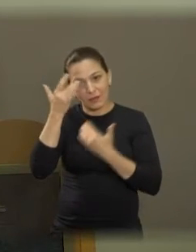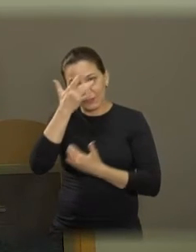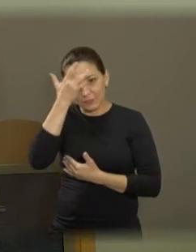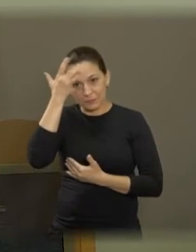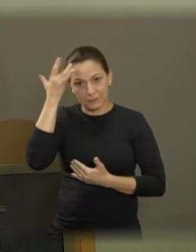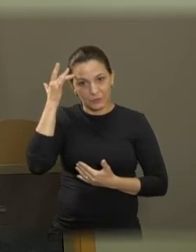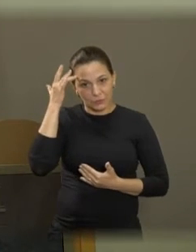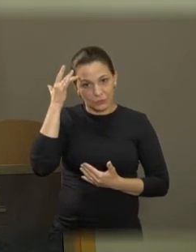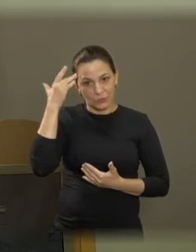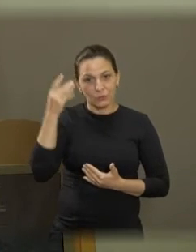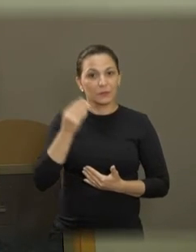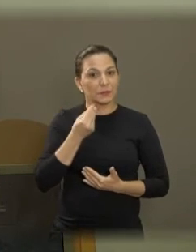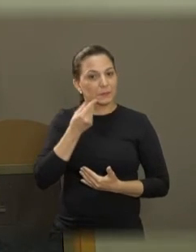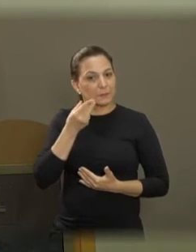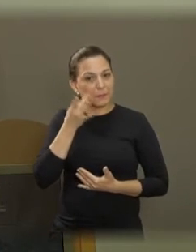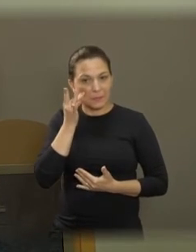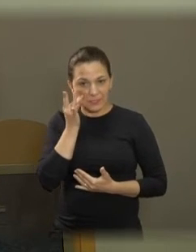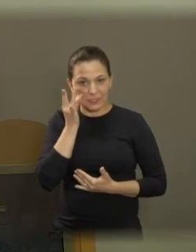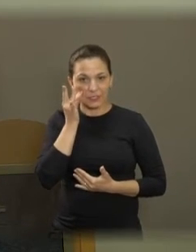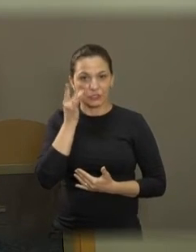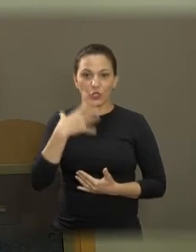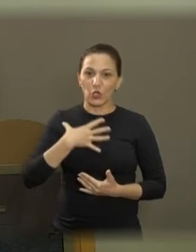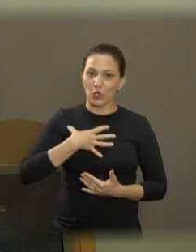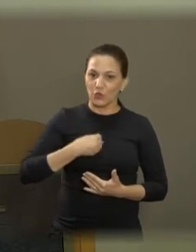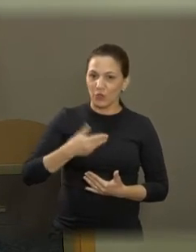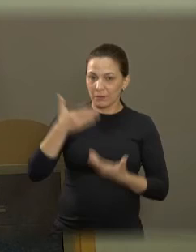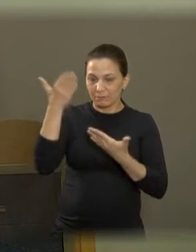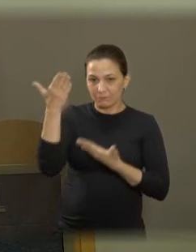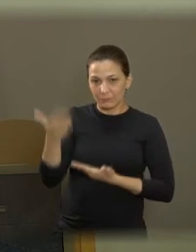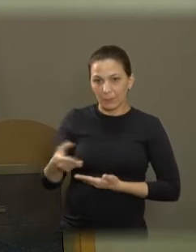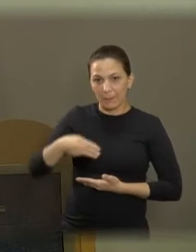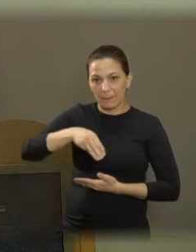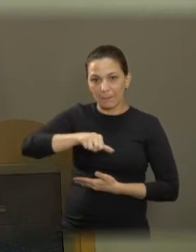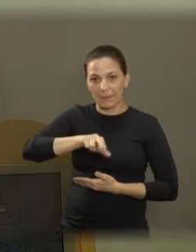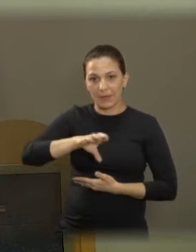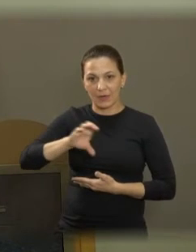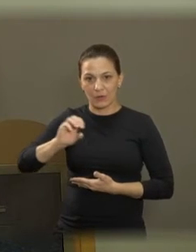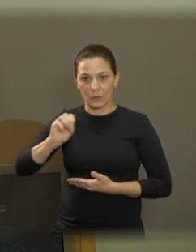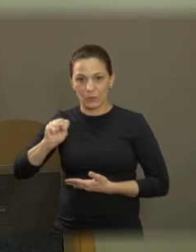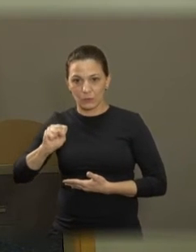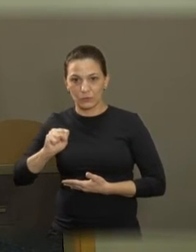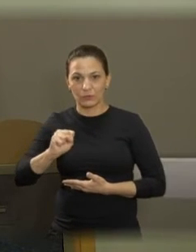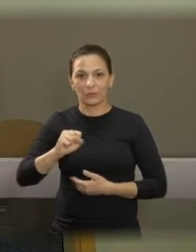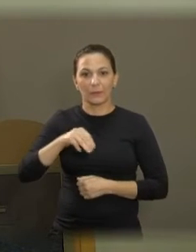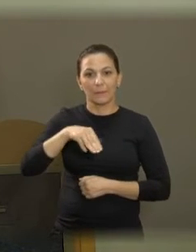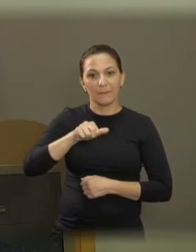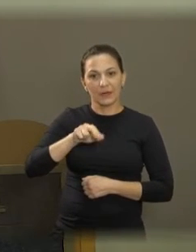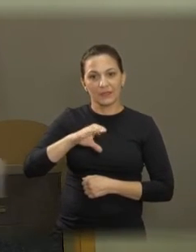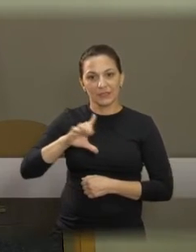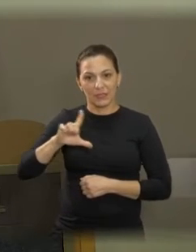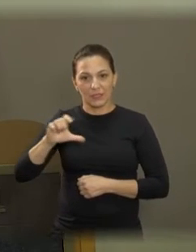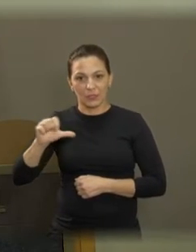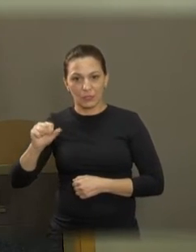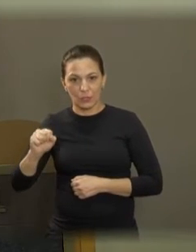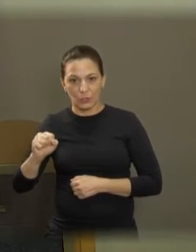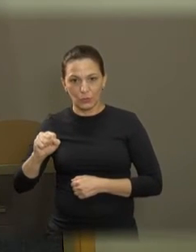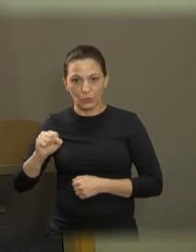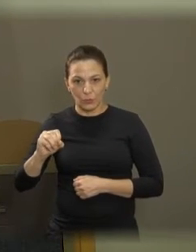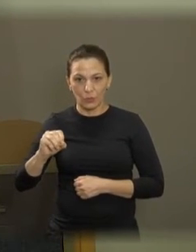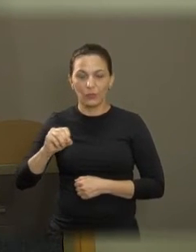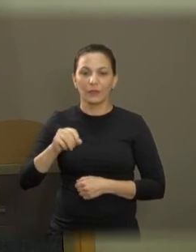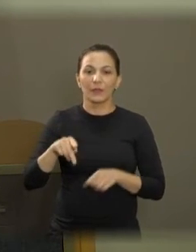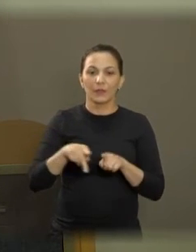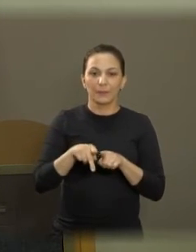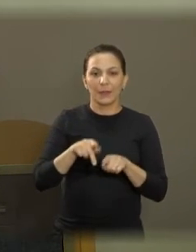dos filhos do nosso homenageado, o Marcos, o Marcelo, a nora Patrícia e o